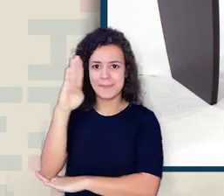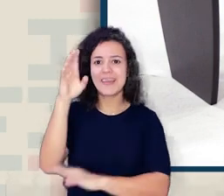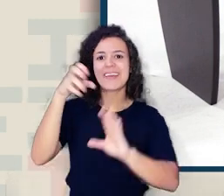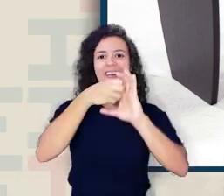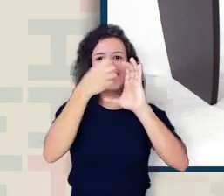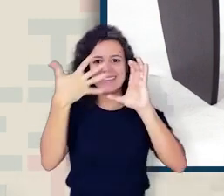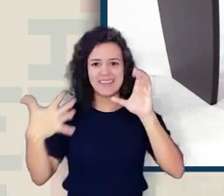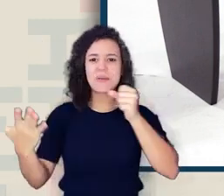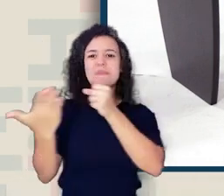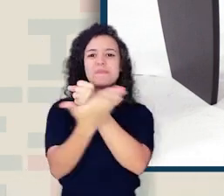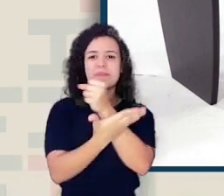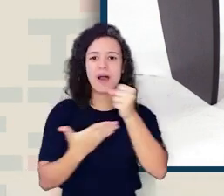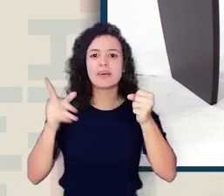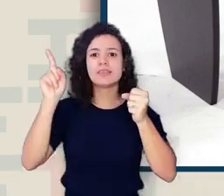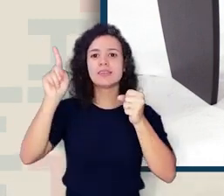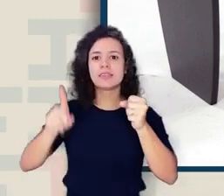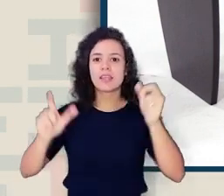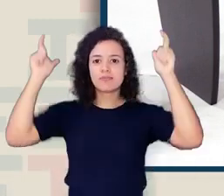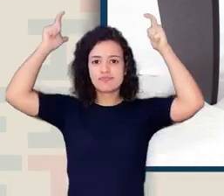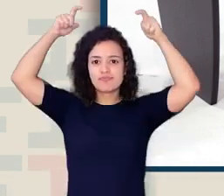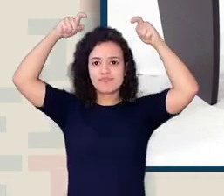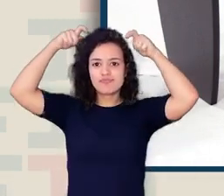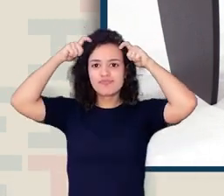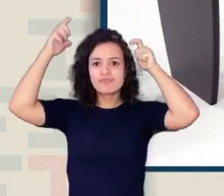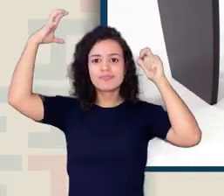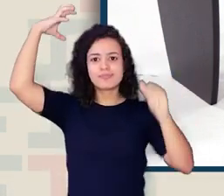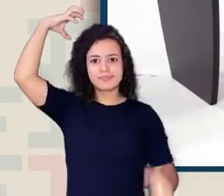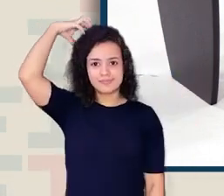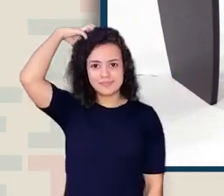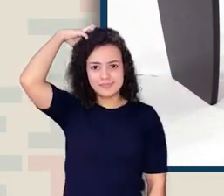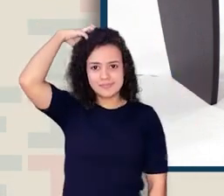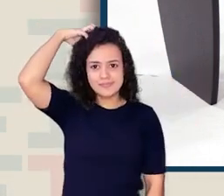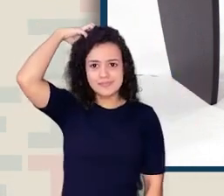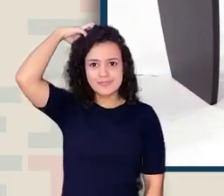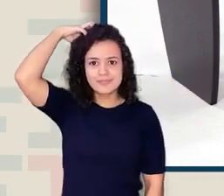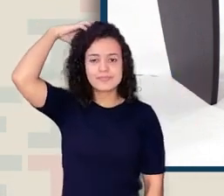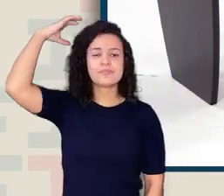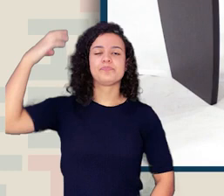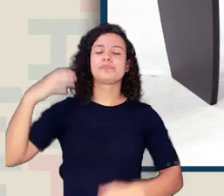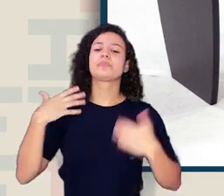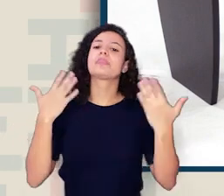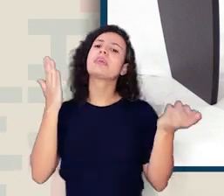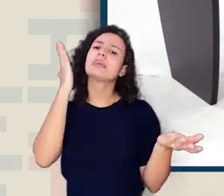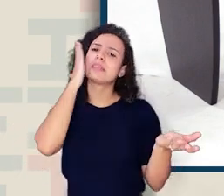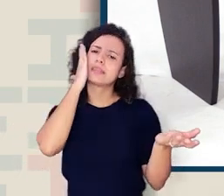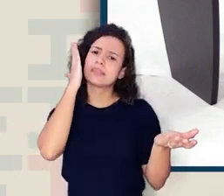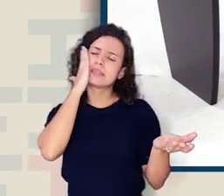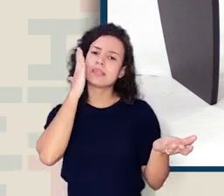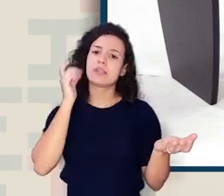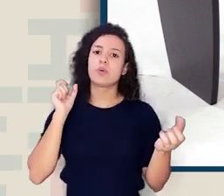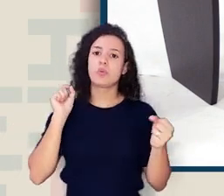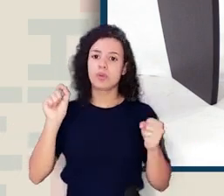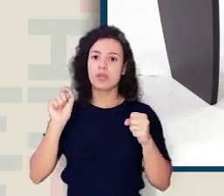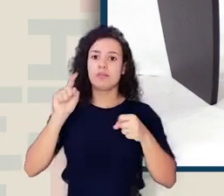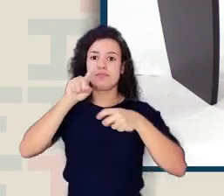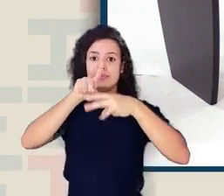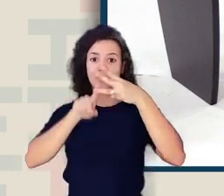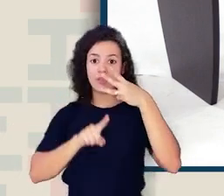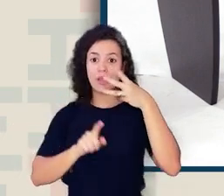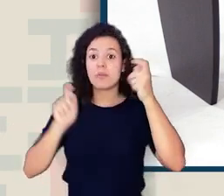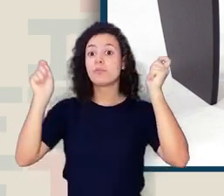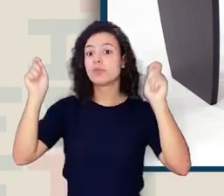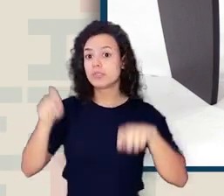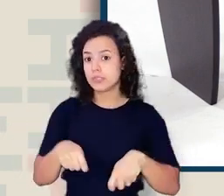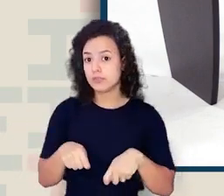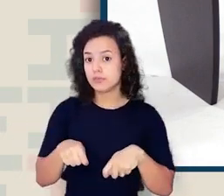aqui para vocês, que se refere a um momento de coroação da rainha, há um entendimento de